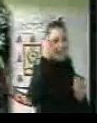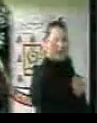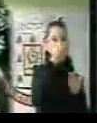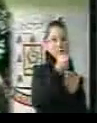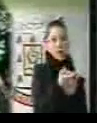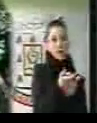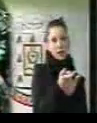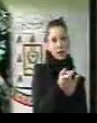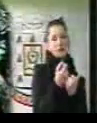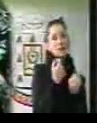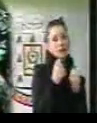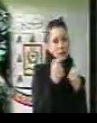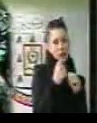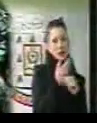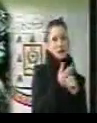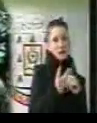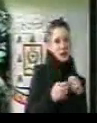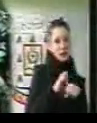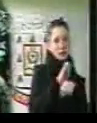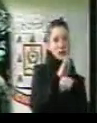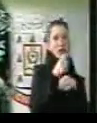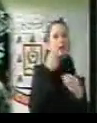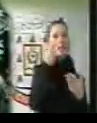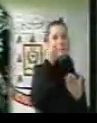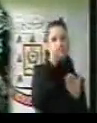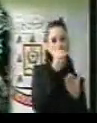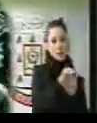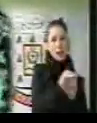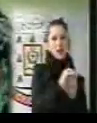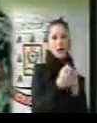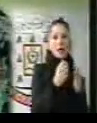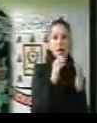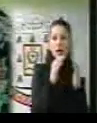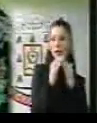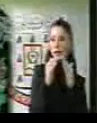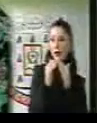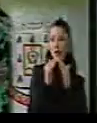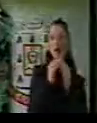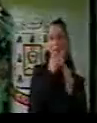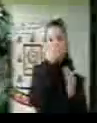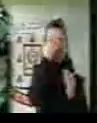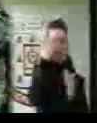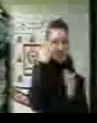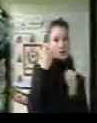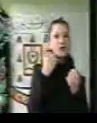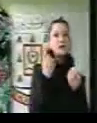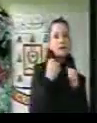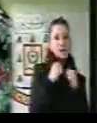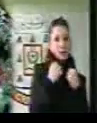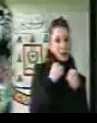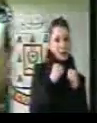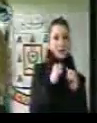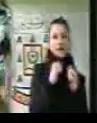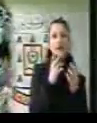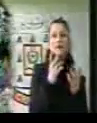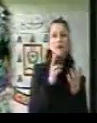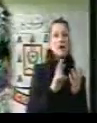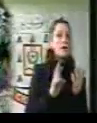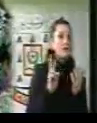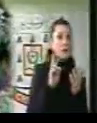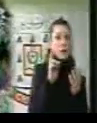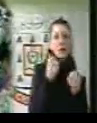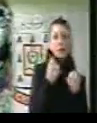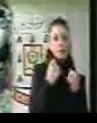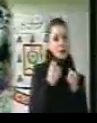não pagar o que o dono do terreno merece, ou vice-versa, às vezes o dono do terreno supervalorizar e aí vai para a